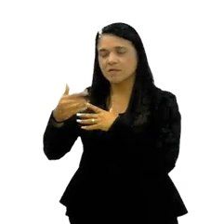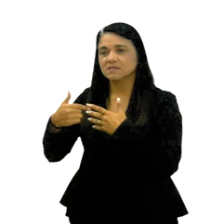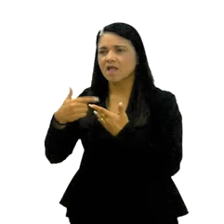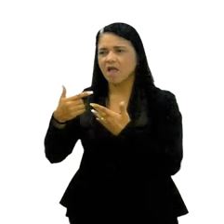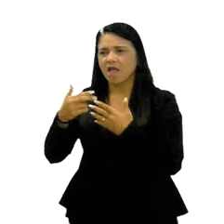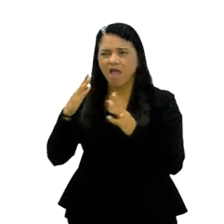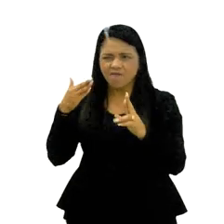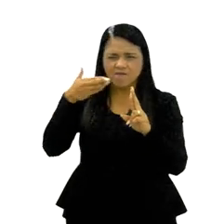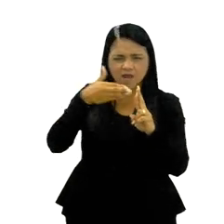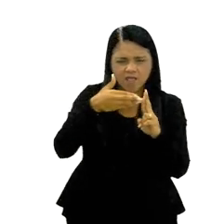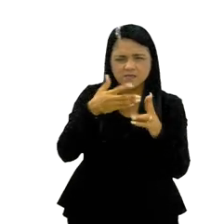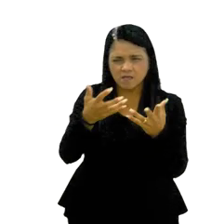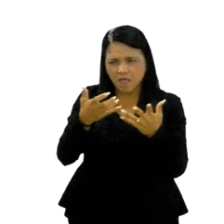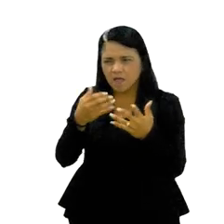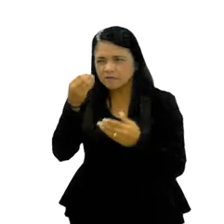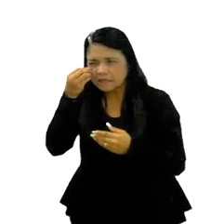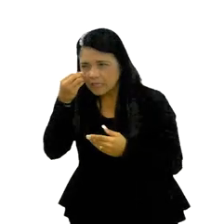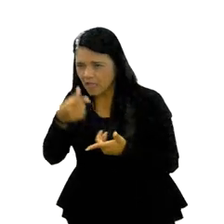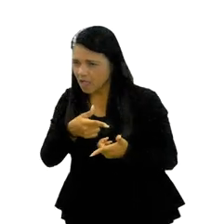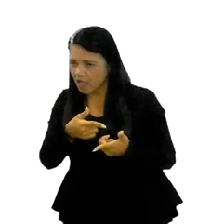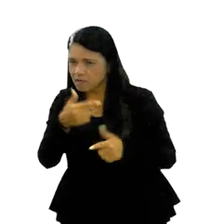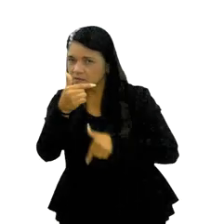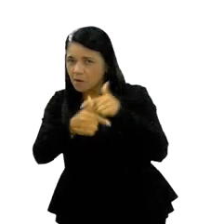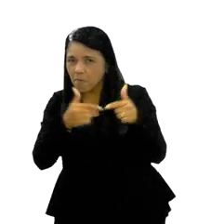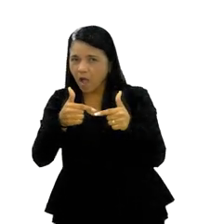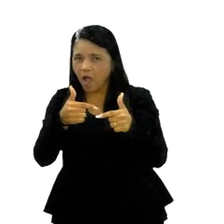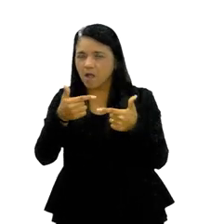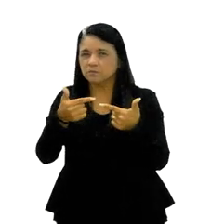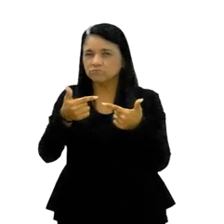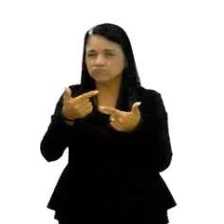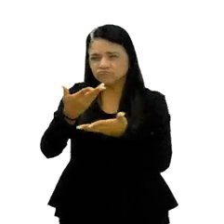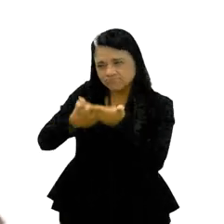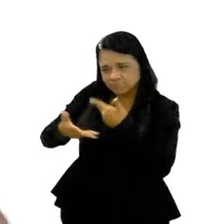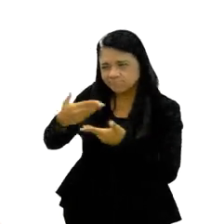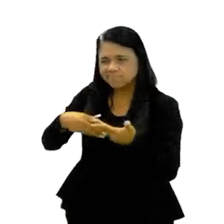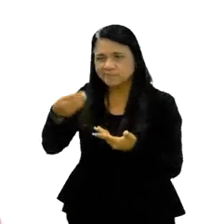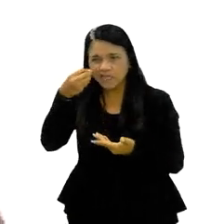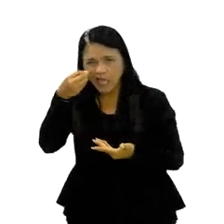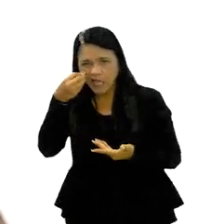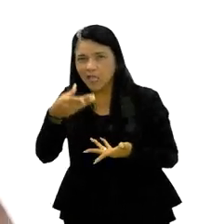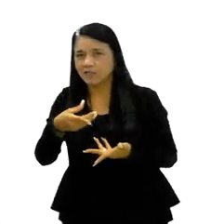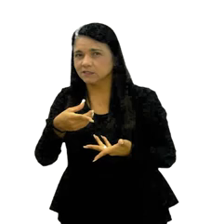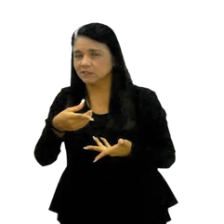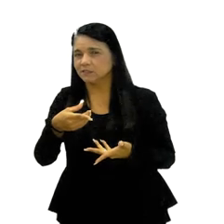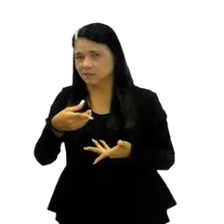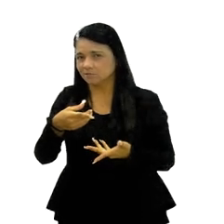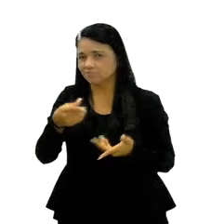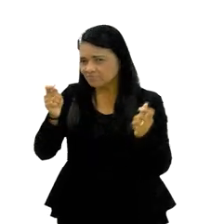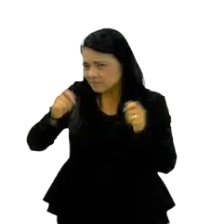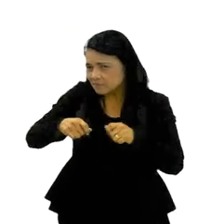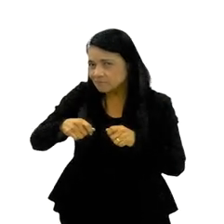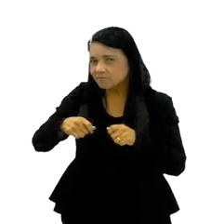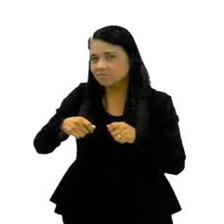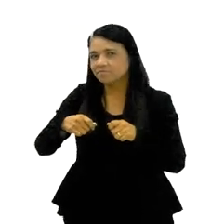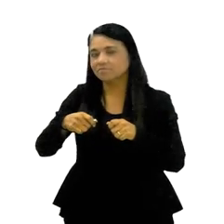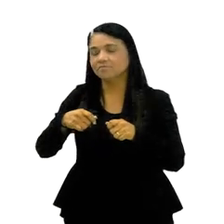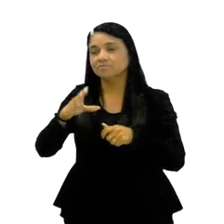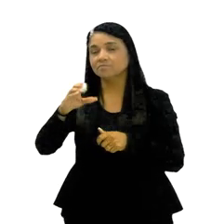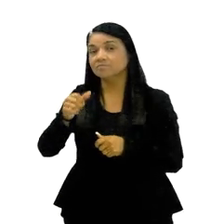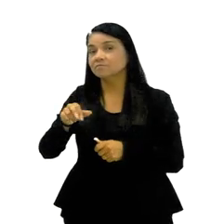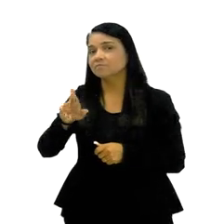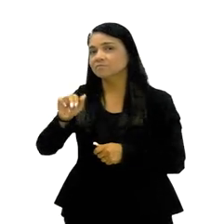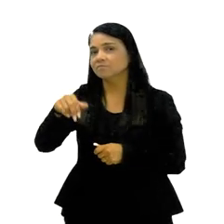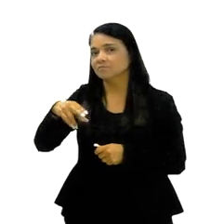passa. Ah, Leandro, eu quero uma referência assim. Vamos tentar fazer isso? Vamos fazer um trabalho meio termo? Vamos fazer um teste? Então, eu